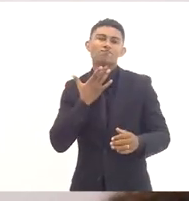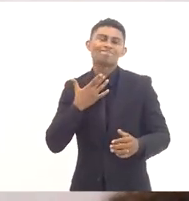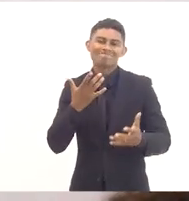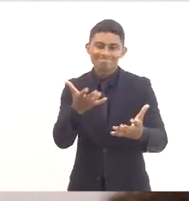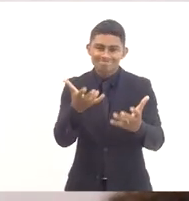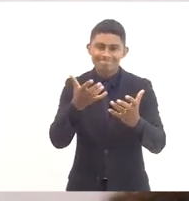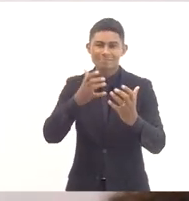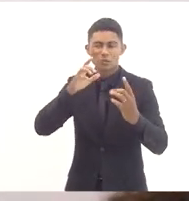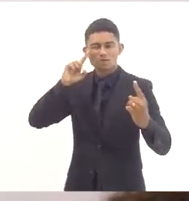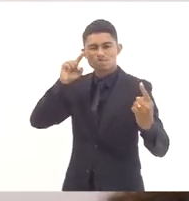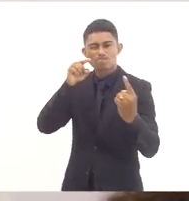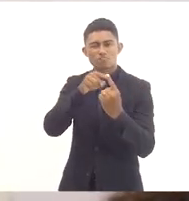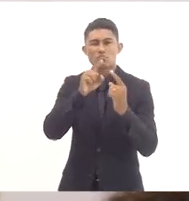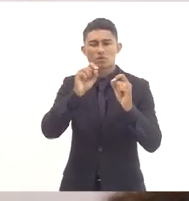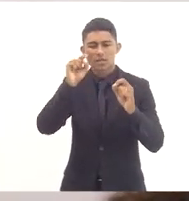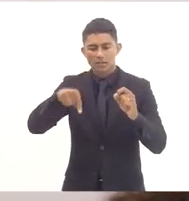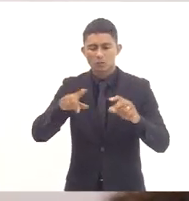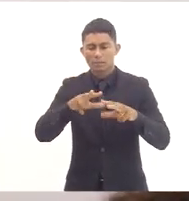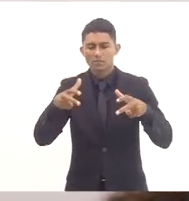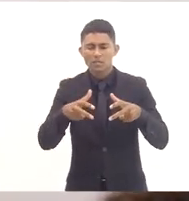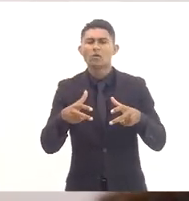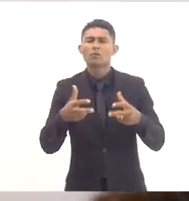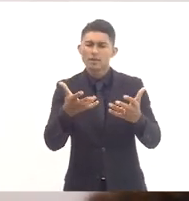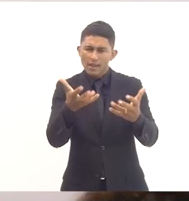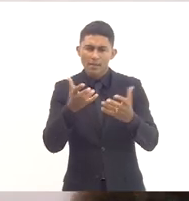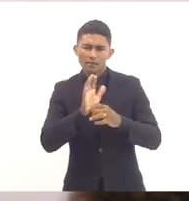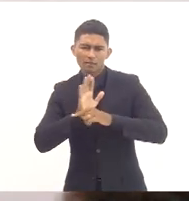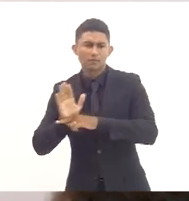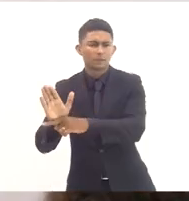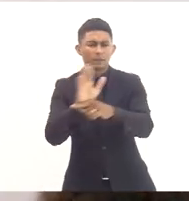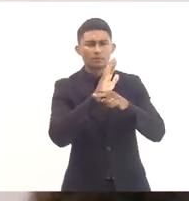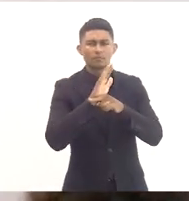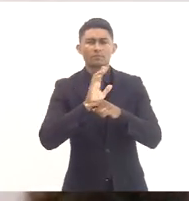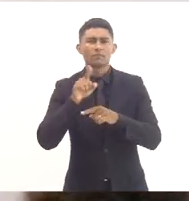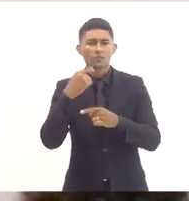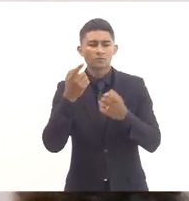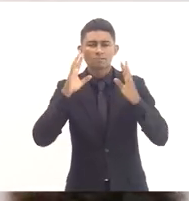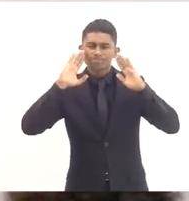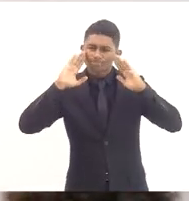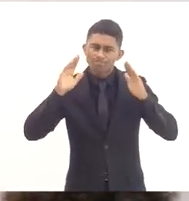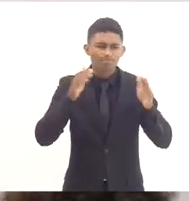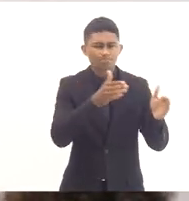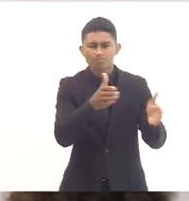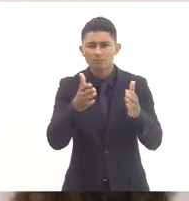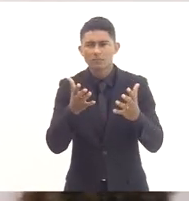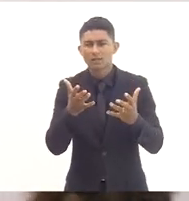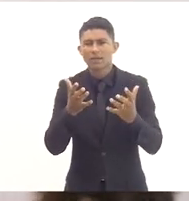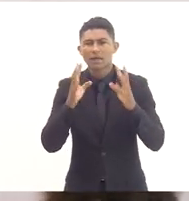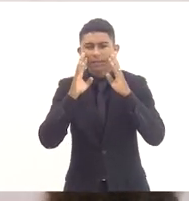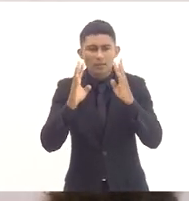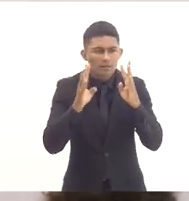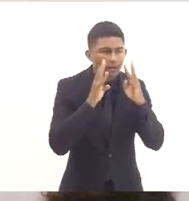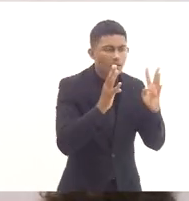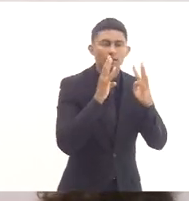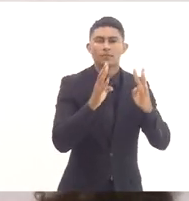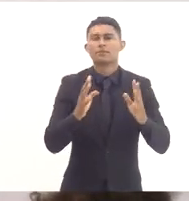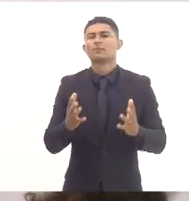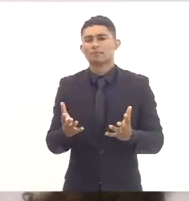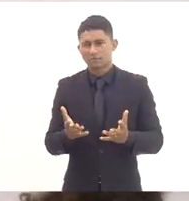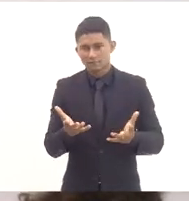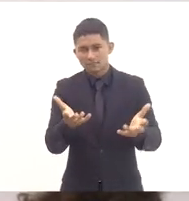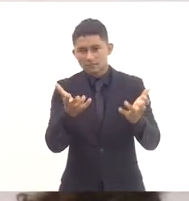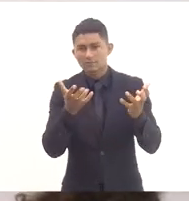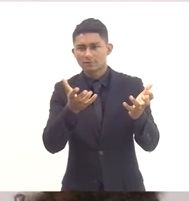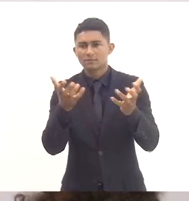comissão à disposição de vocês as demandas que chegam procuramos sempre atender com total afigo para que essas a solução essa semana que possa